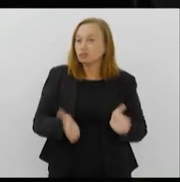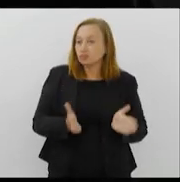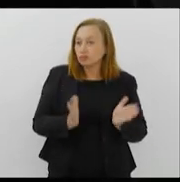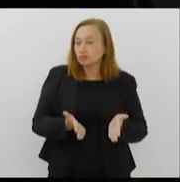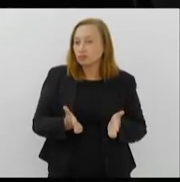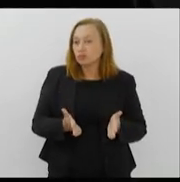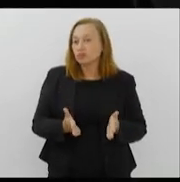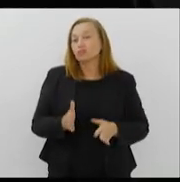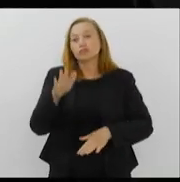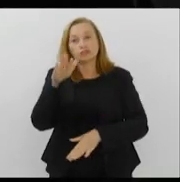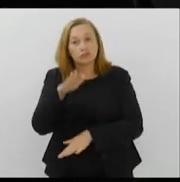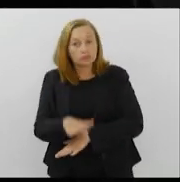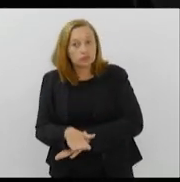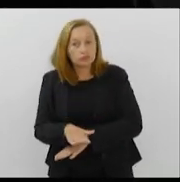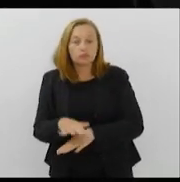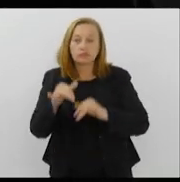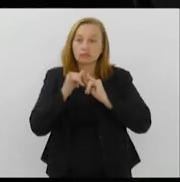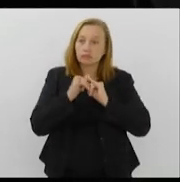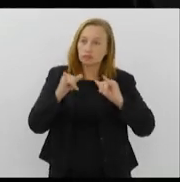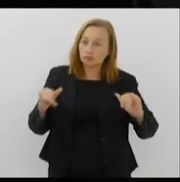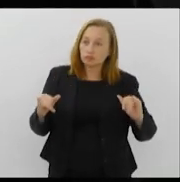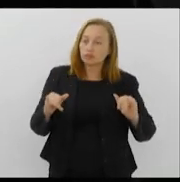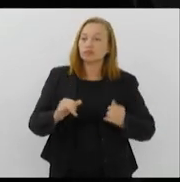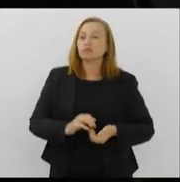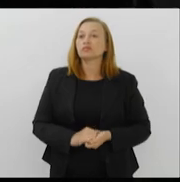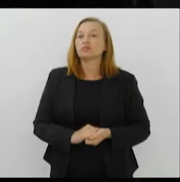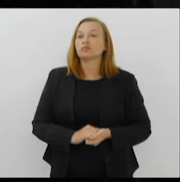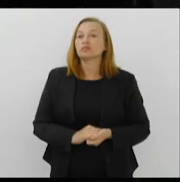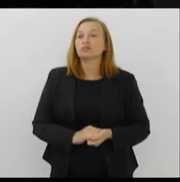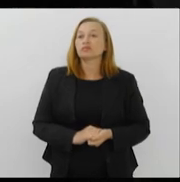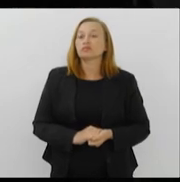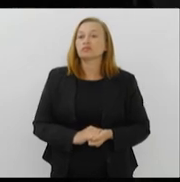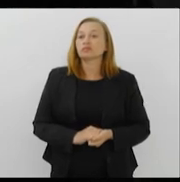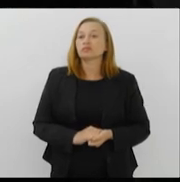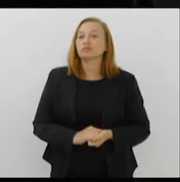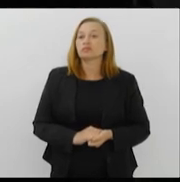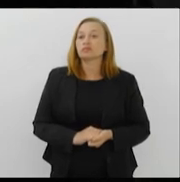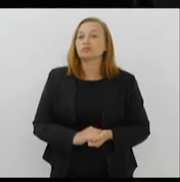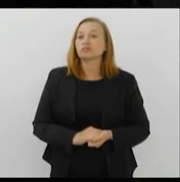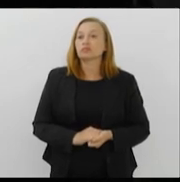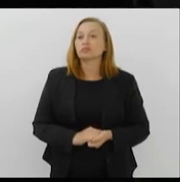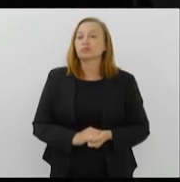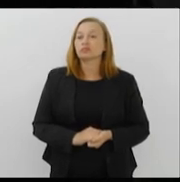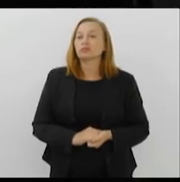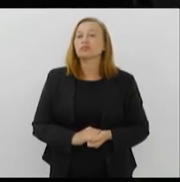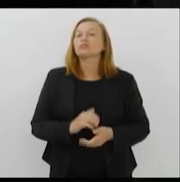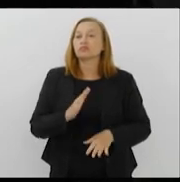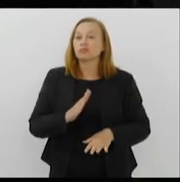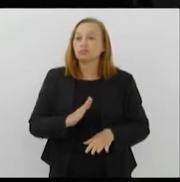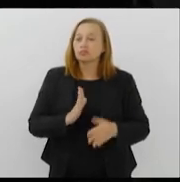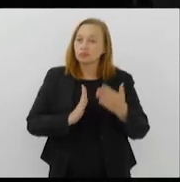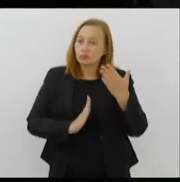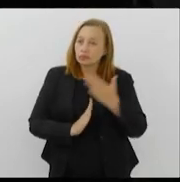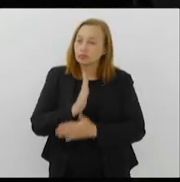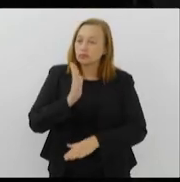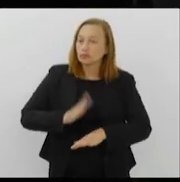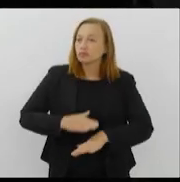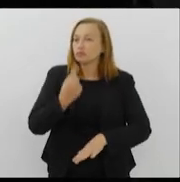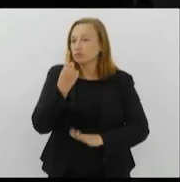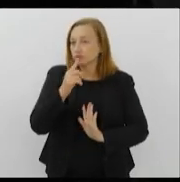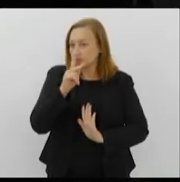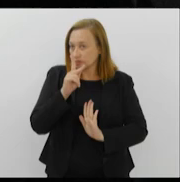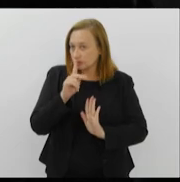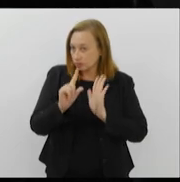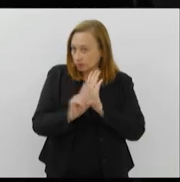na parte da tarde a notícia, né, sobre a execução também de mais uma lei